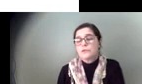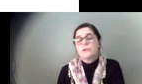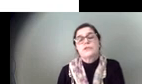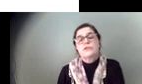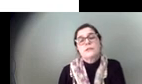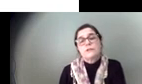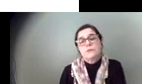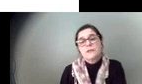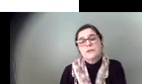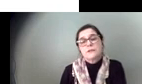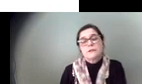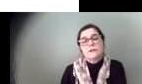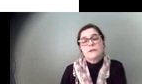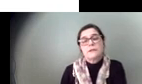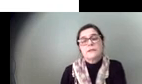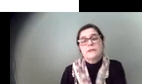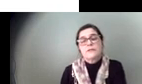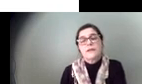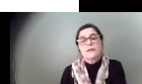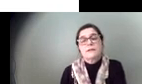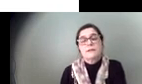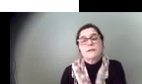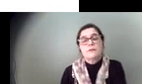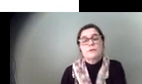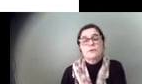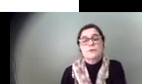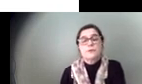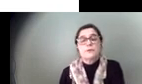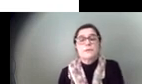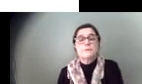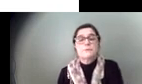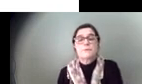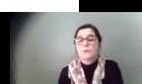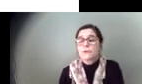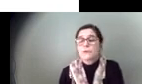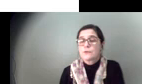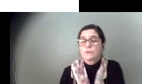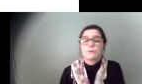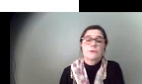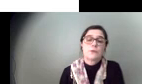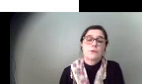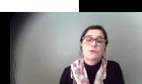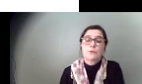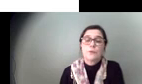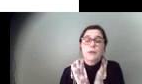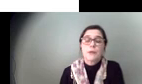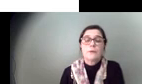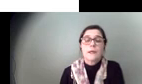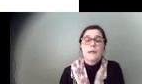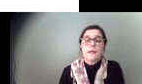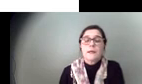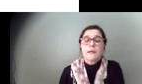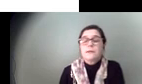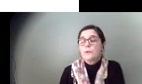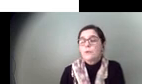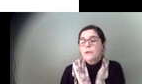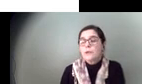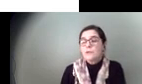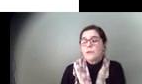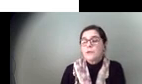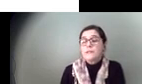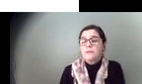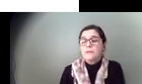com a diretoria de ensino antes das férias, né, dos professores, é o nosso, né, último momento. Então,